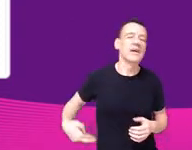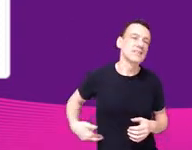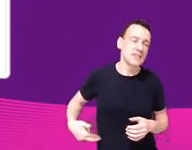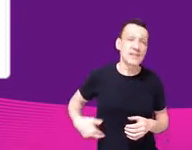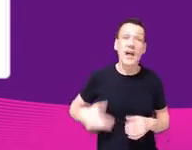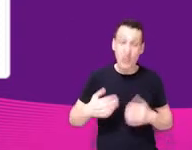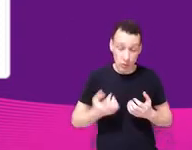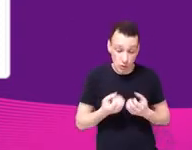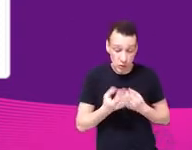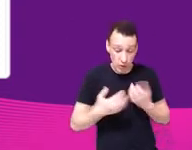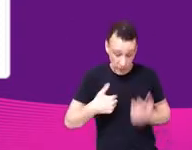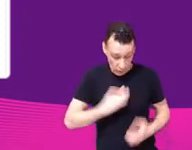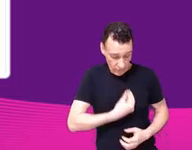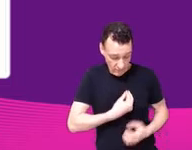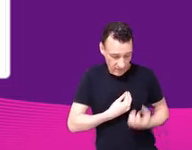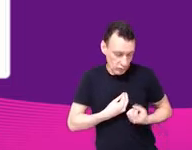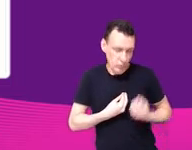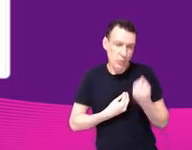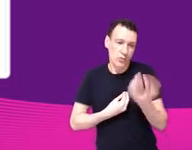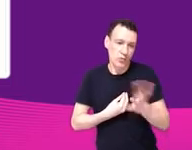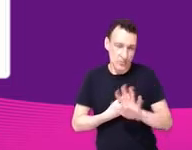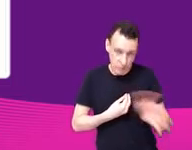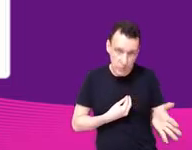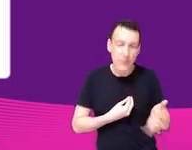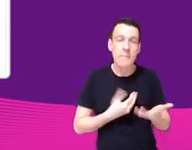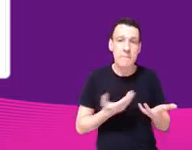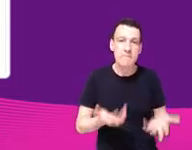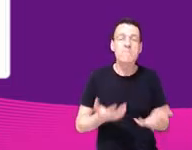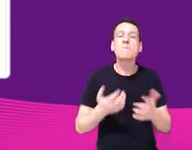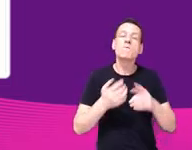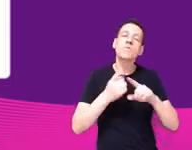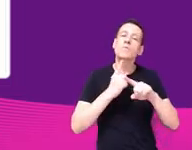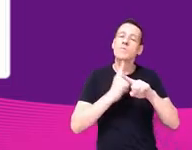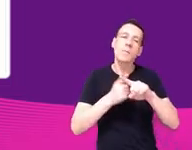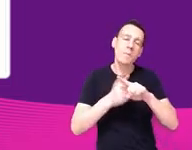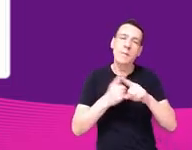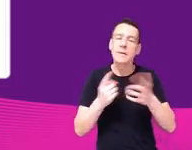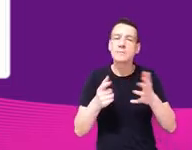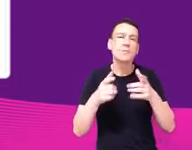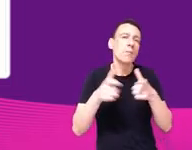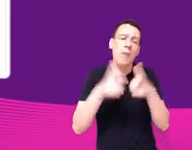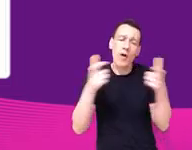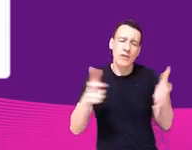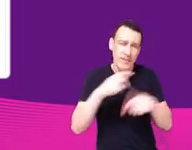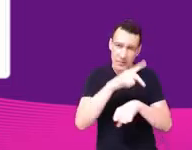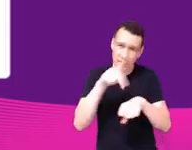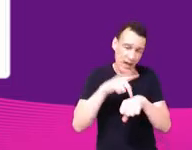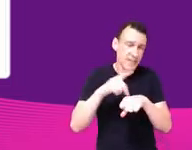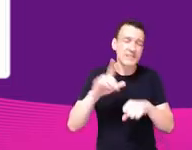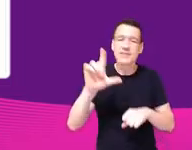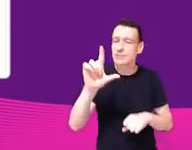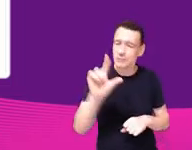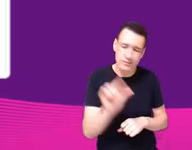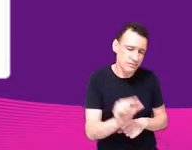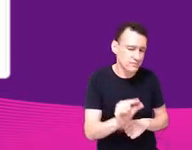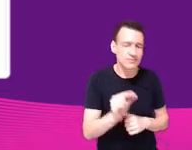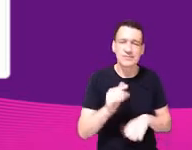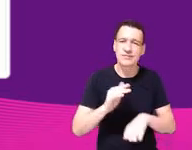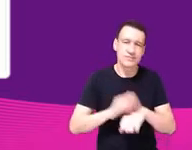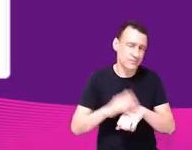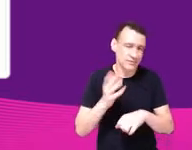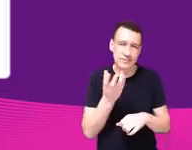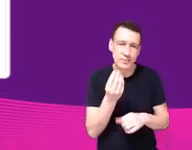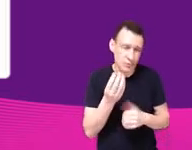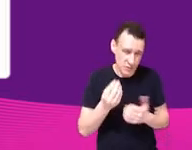acordo com os dados desse registro, né, onde praticamente todos os países diminuíram significativamente os